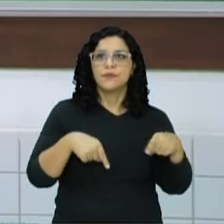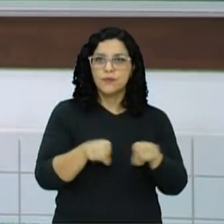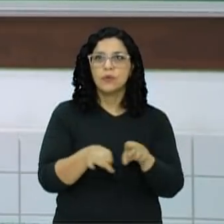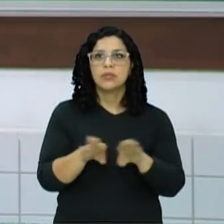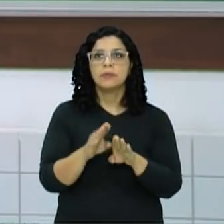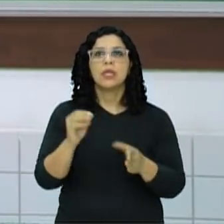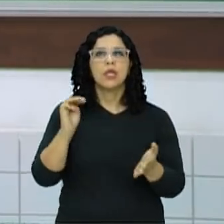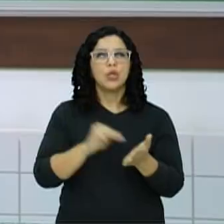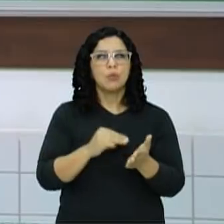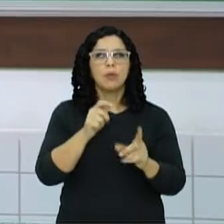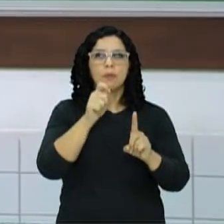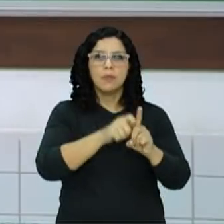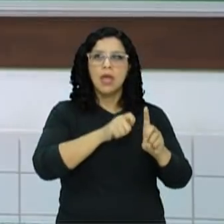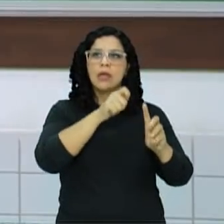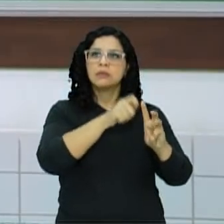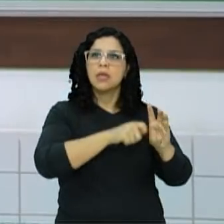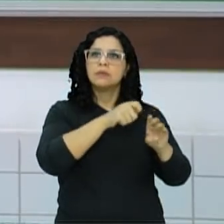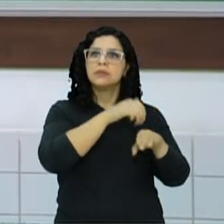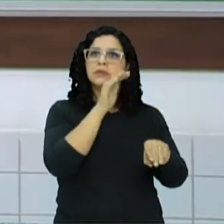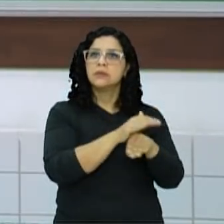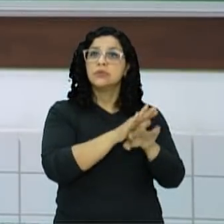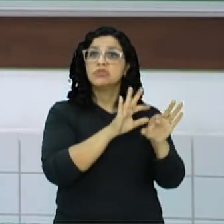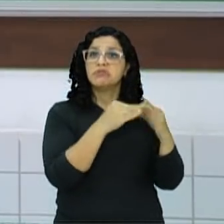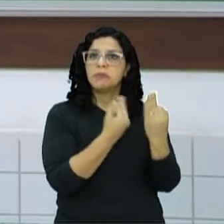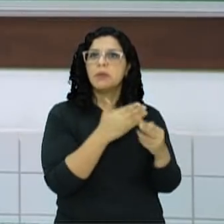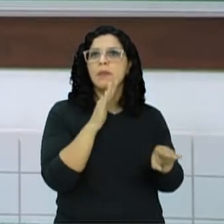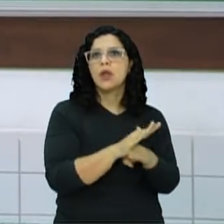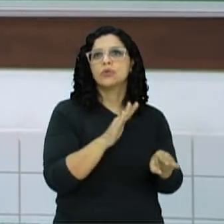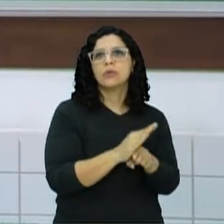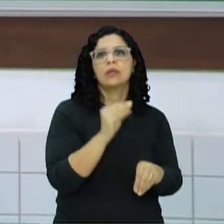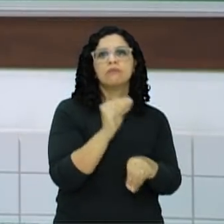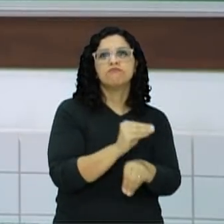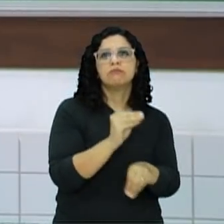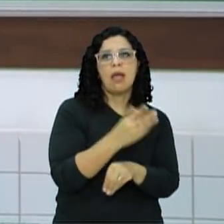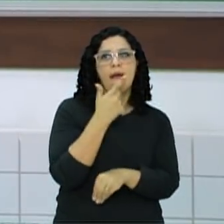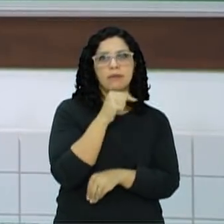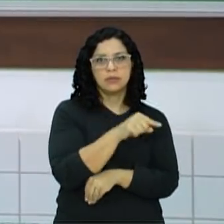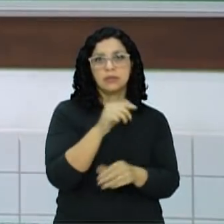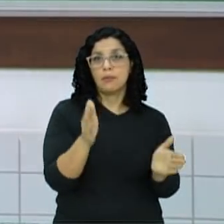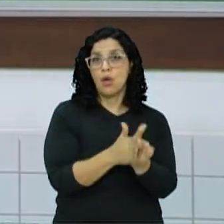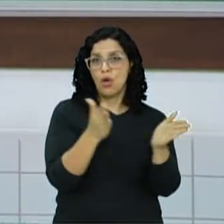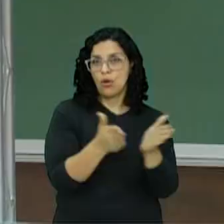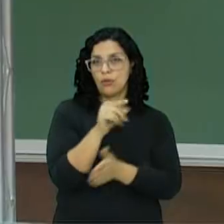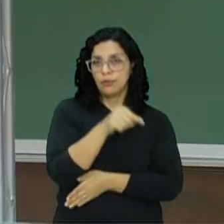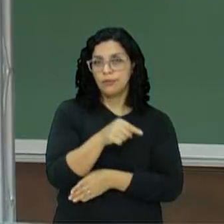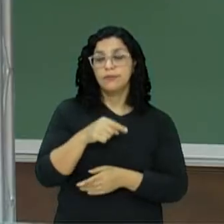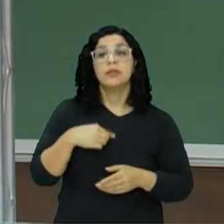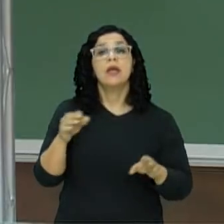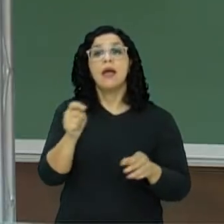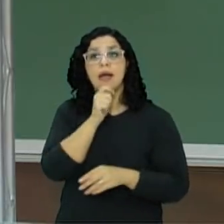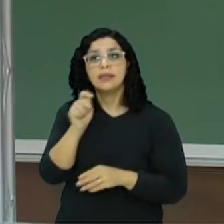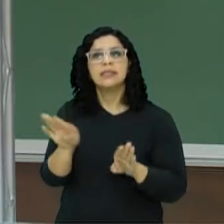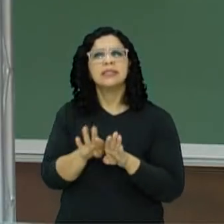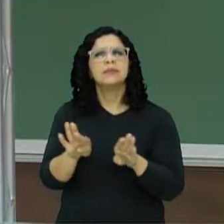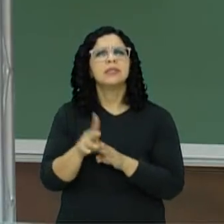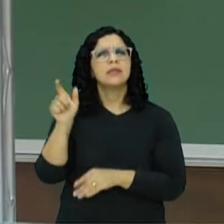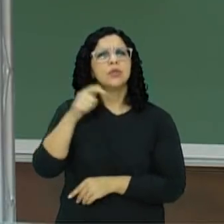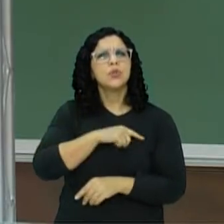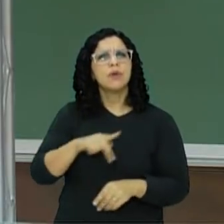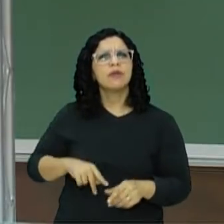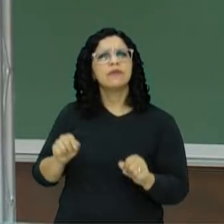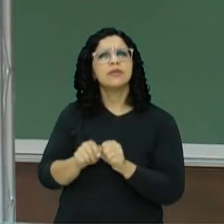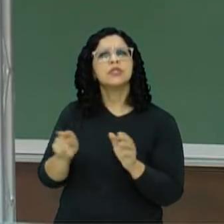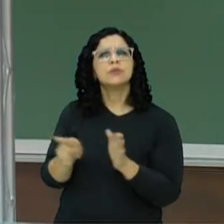uma renda mínima mensal para essas famílias, ajudar na alimentação dessas famílias mais pobres. Ainda, o governo